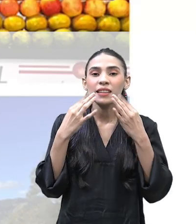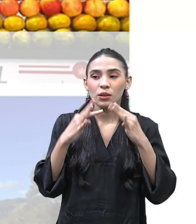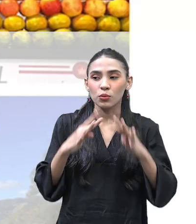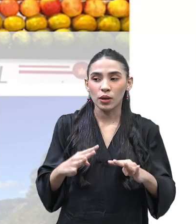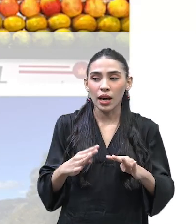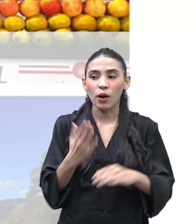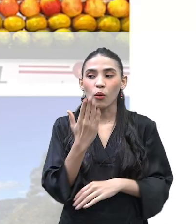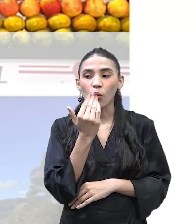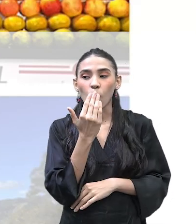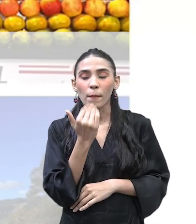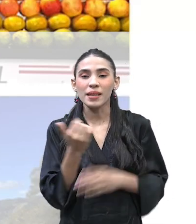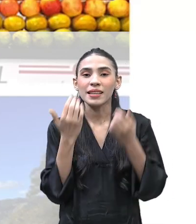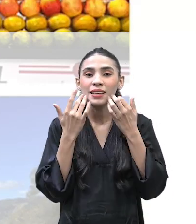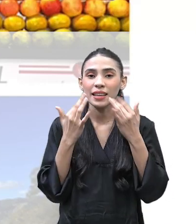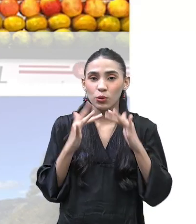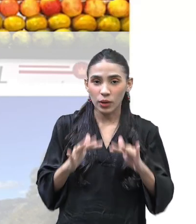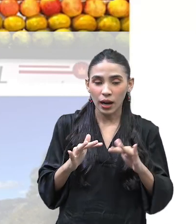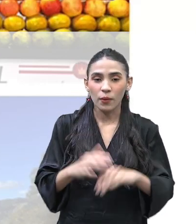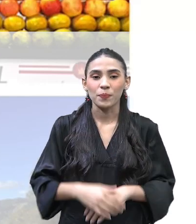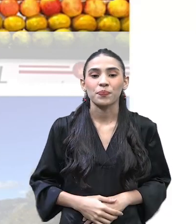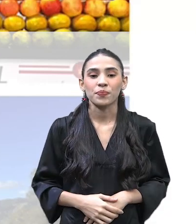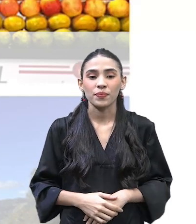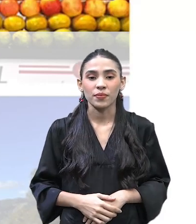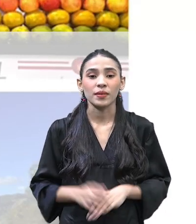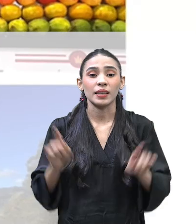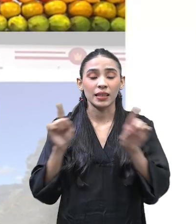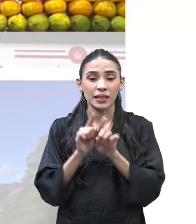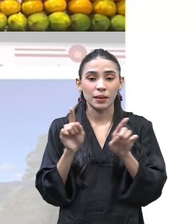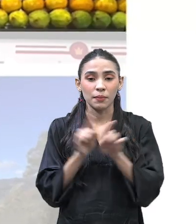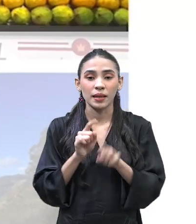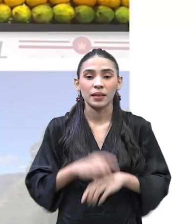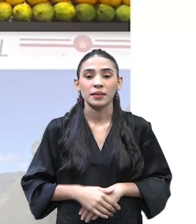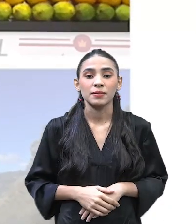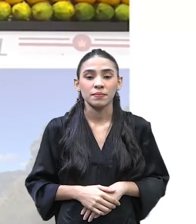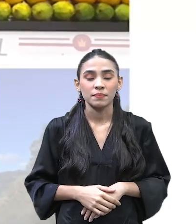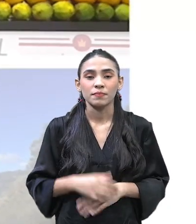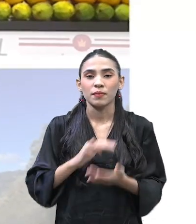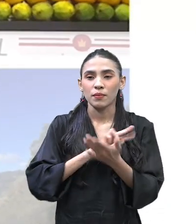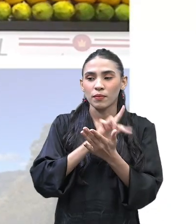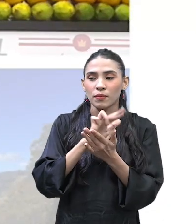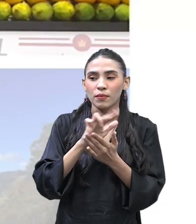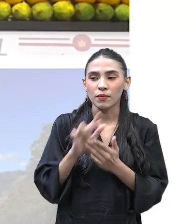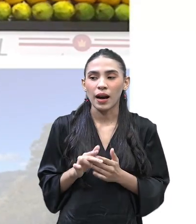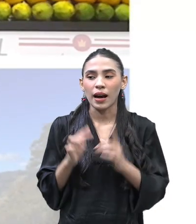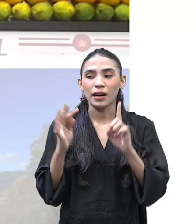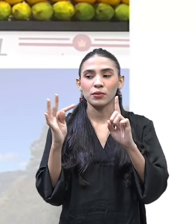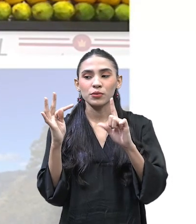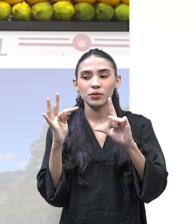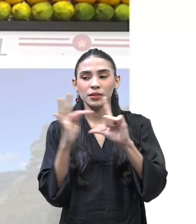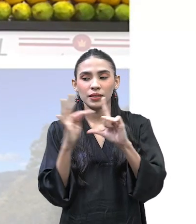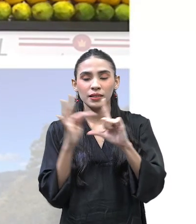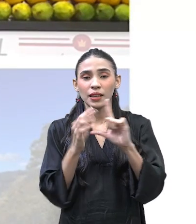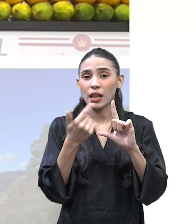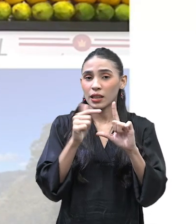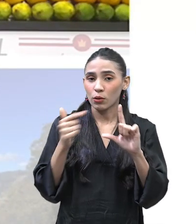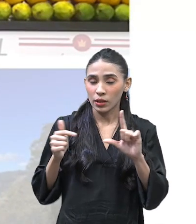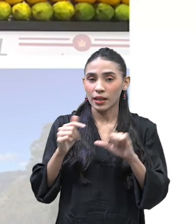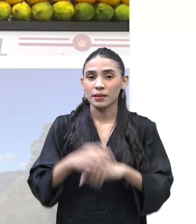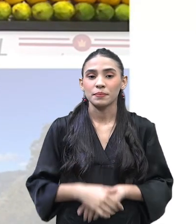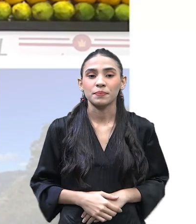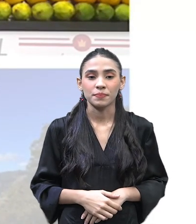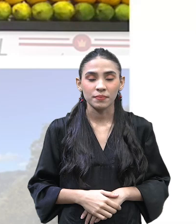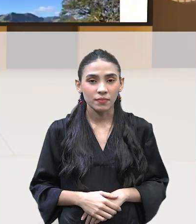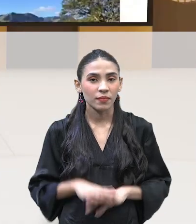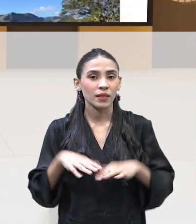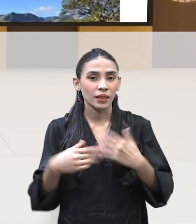100% verdade. Também não tem, vez aqui, componentes transgênicos ou de origem animal. Então é uma coisa que bate muito, né,